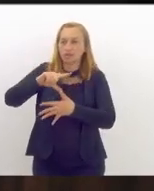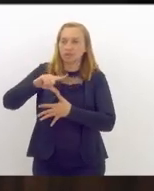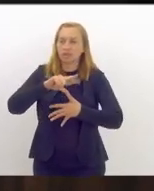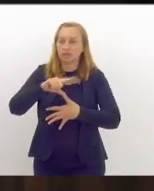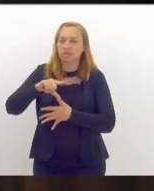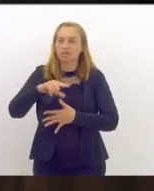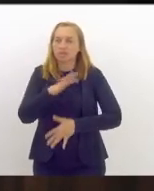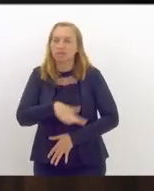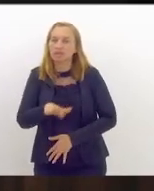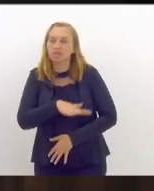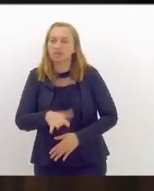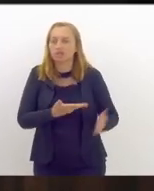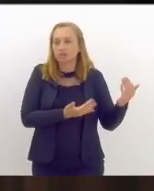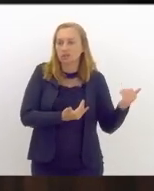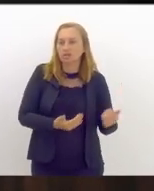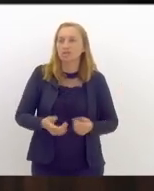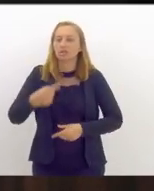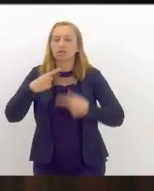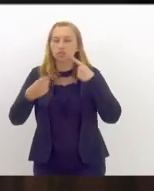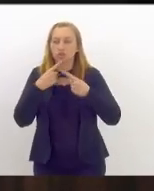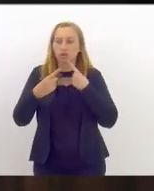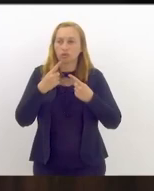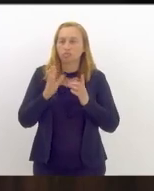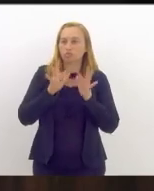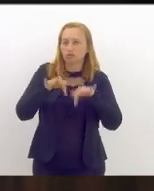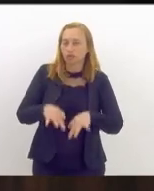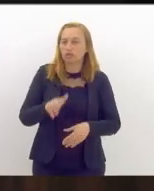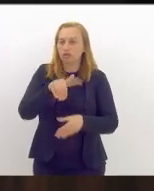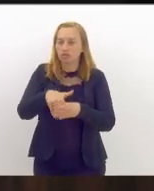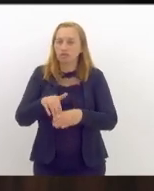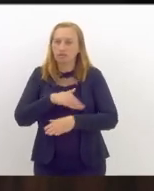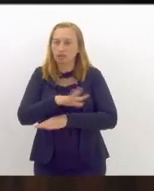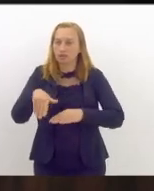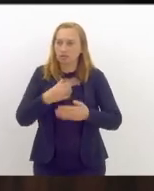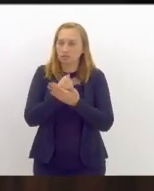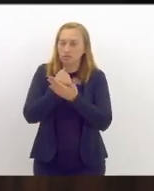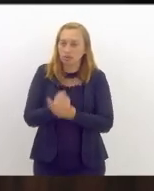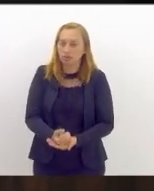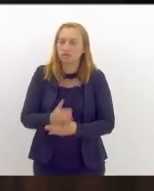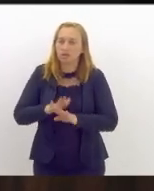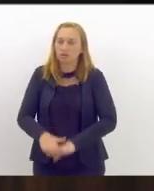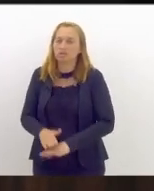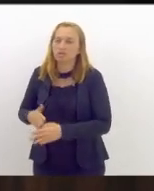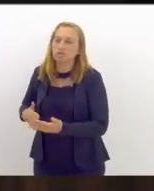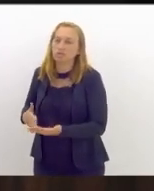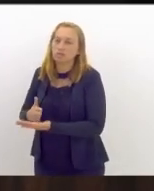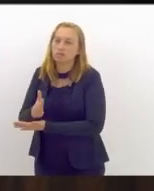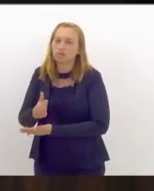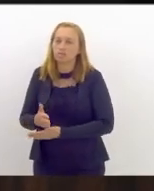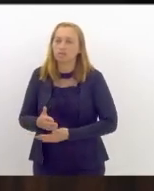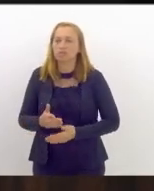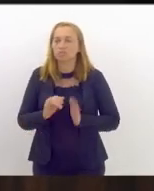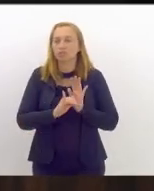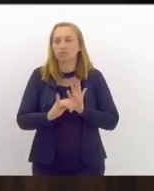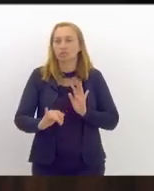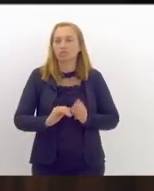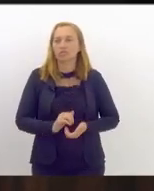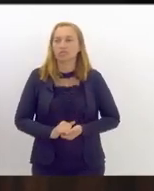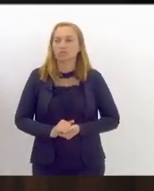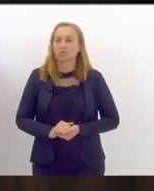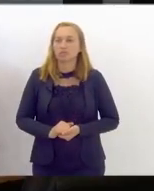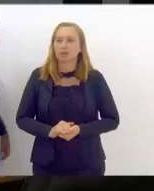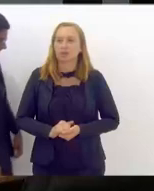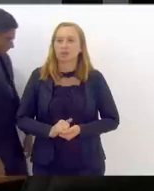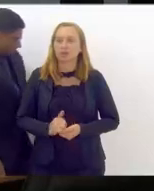em discussão discutir encerrar a discussão em votação seus que aprovam permaneça Como estão aprovado vai autógrafo